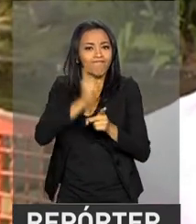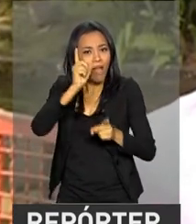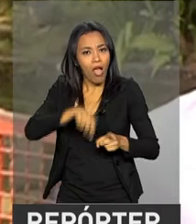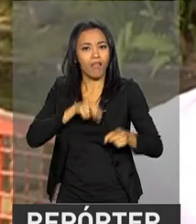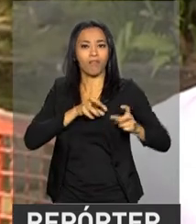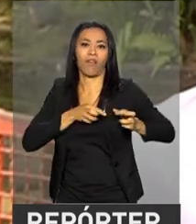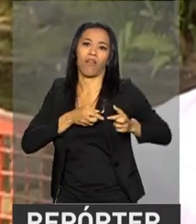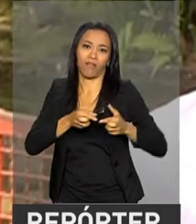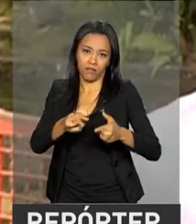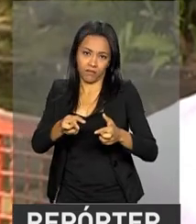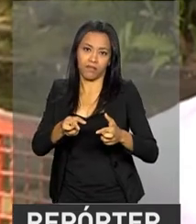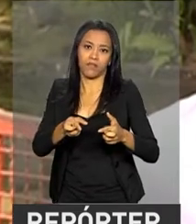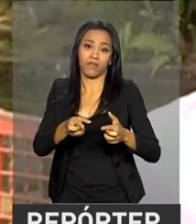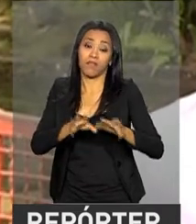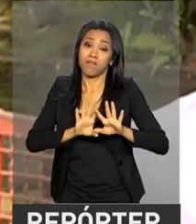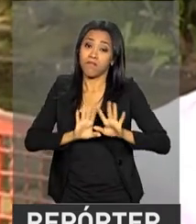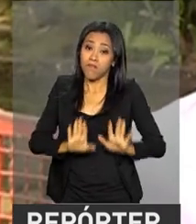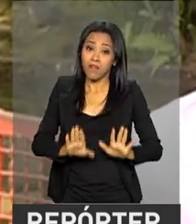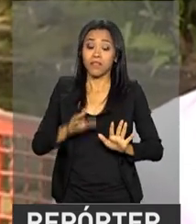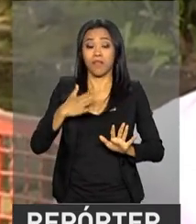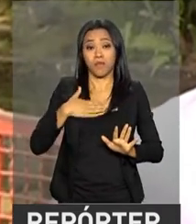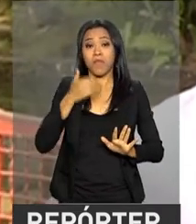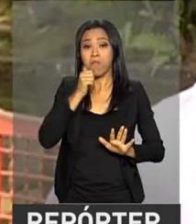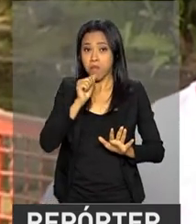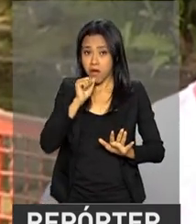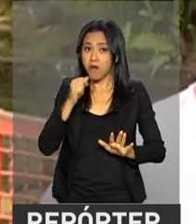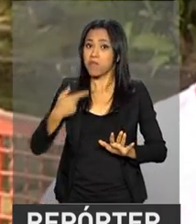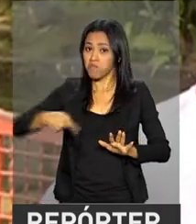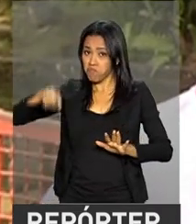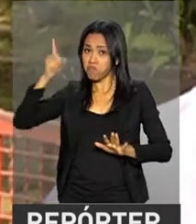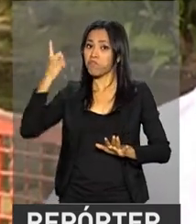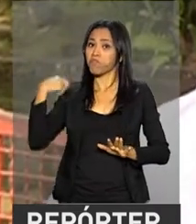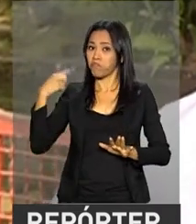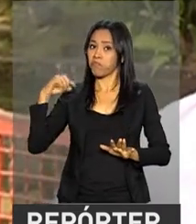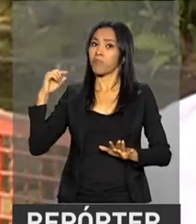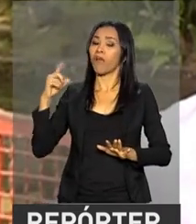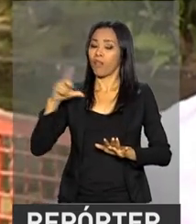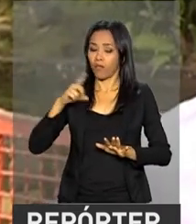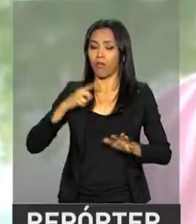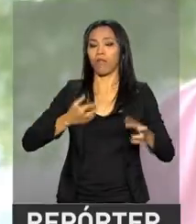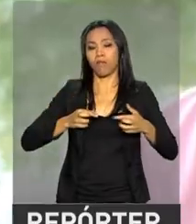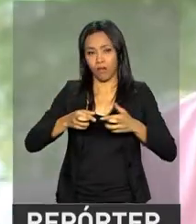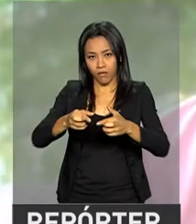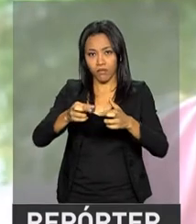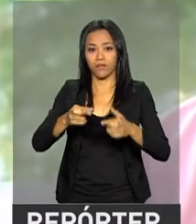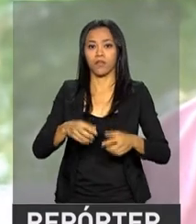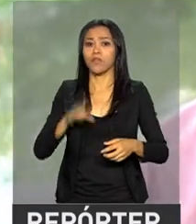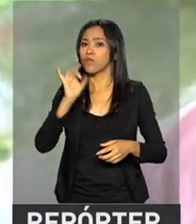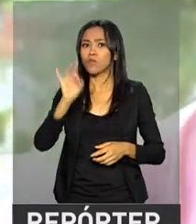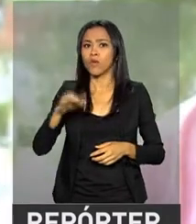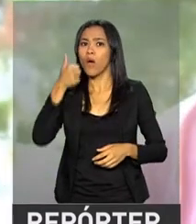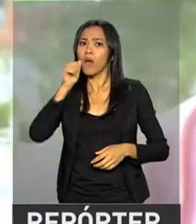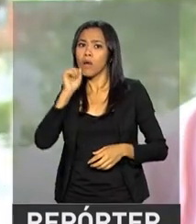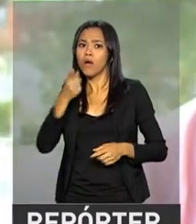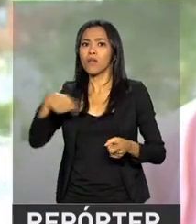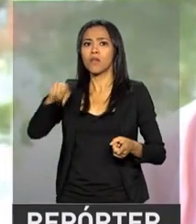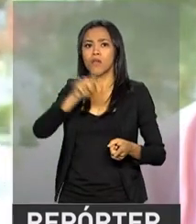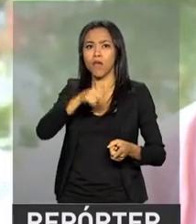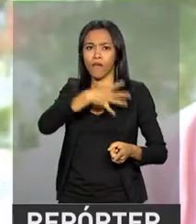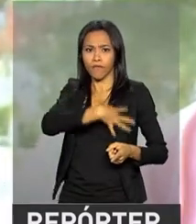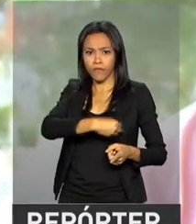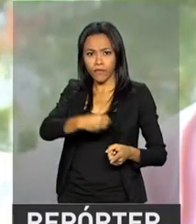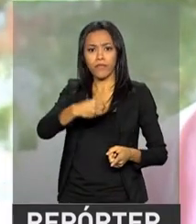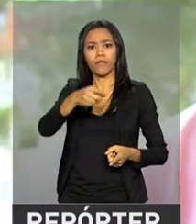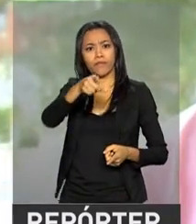câncer mas a minha mãe ela teve também se o problema não só a mãe como também a filha